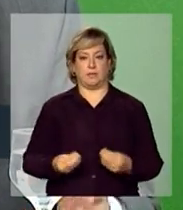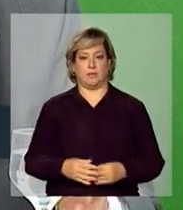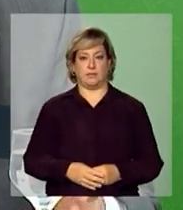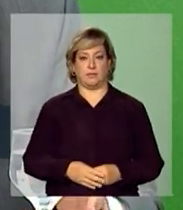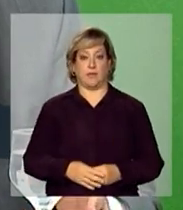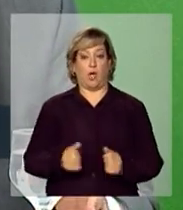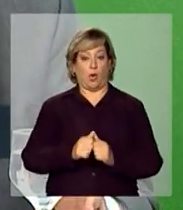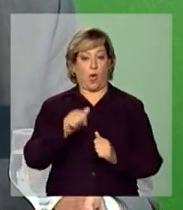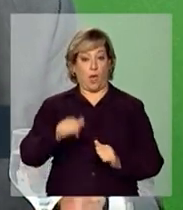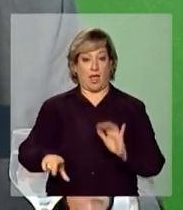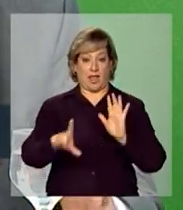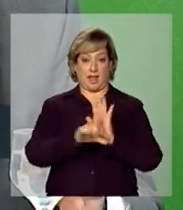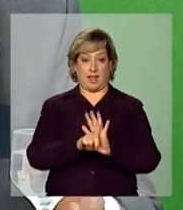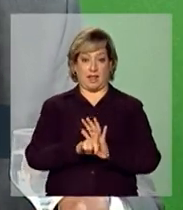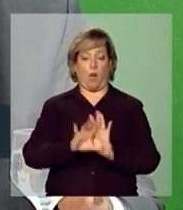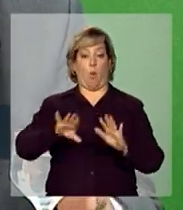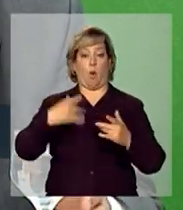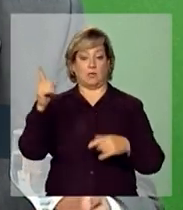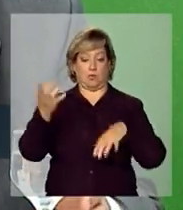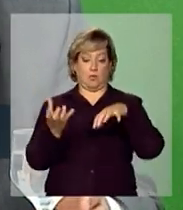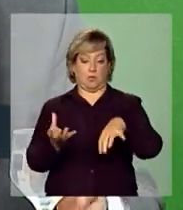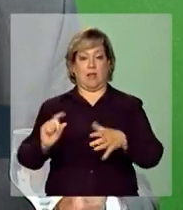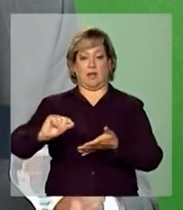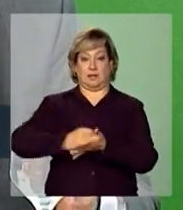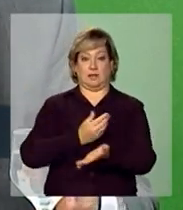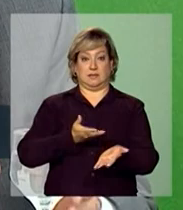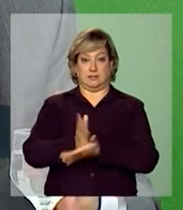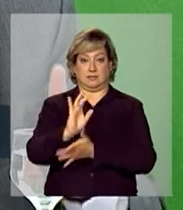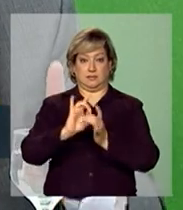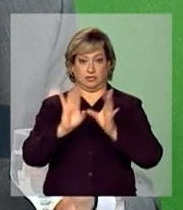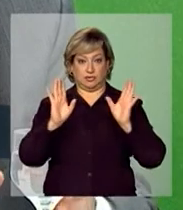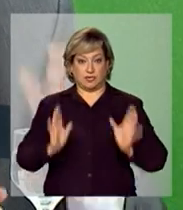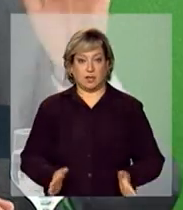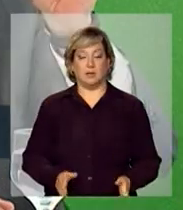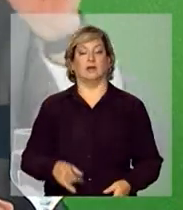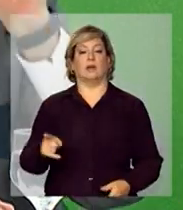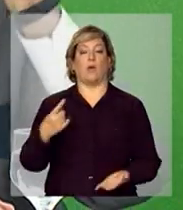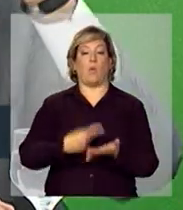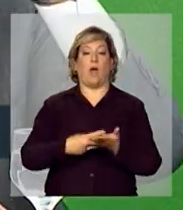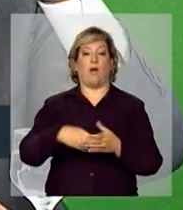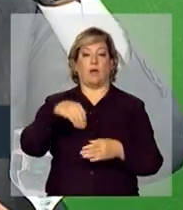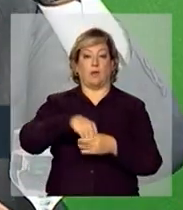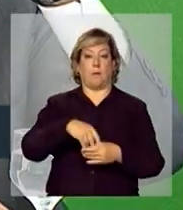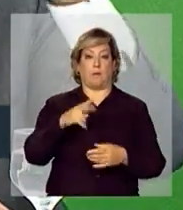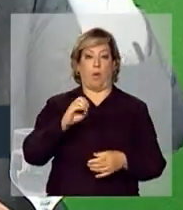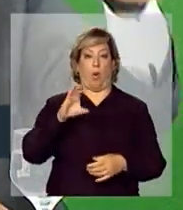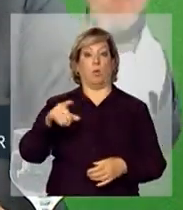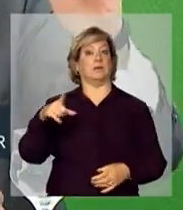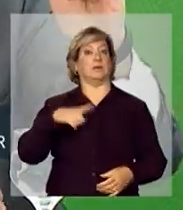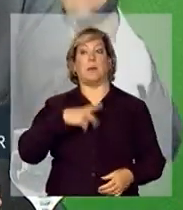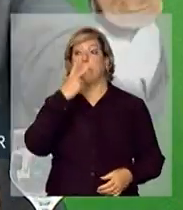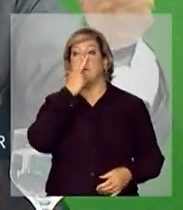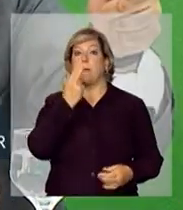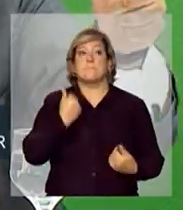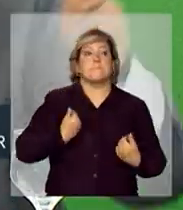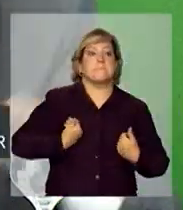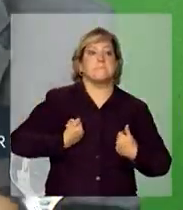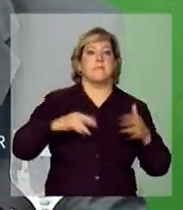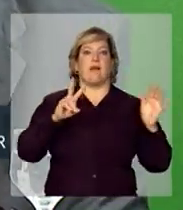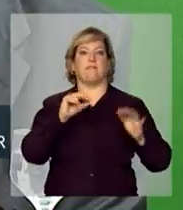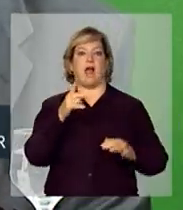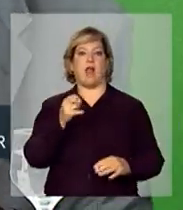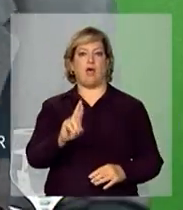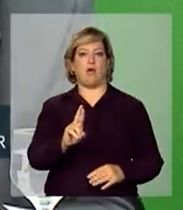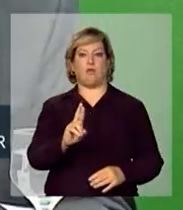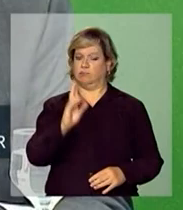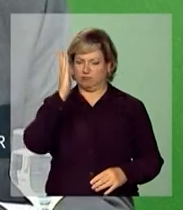com essa lei quando for aprovada pelo congresso nacional O acordo feito no PROCON tem força de cheque é como se fosse um cheque